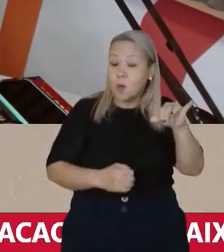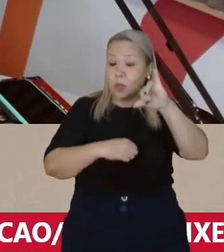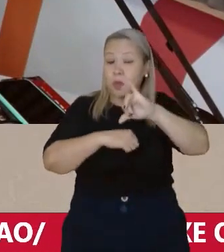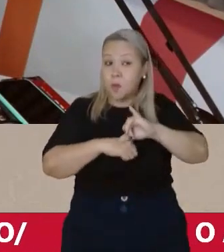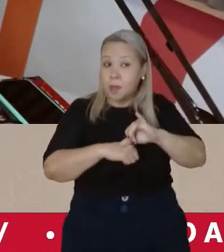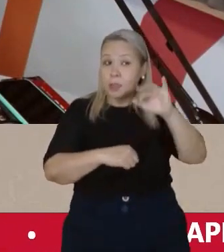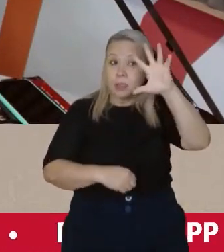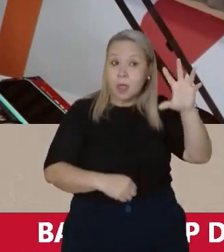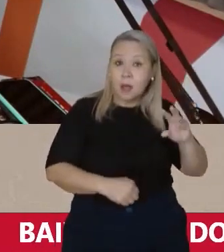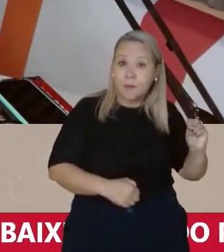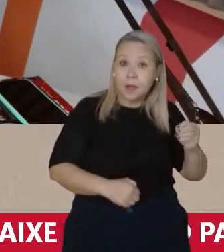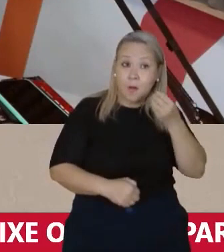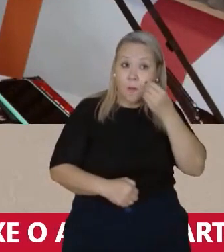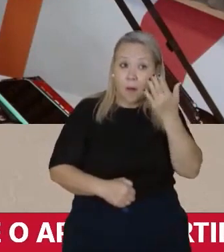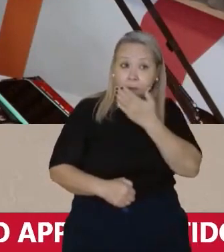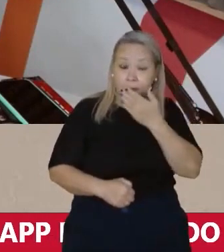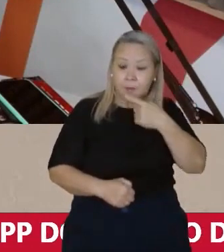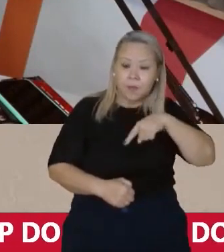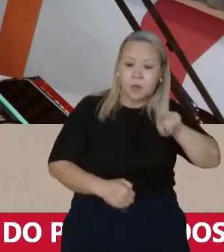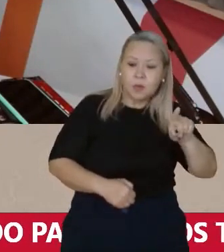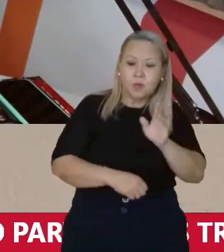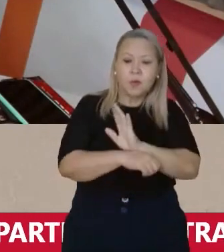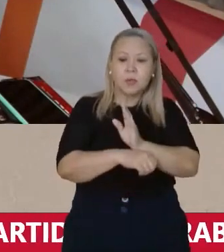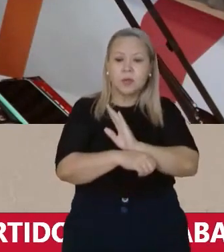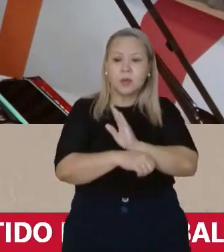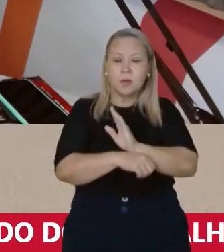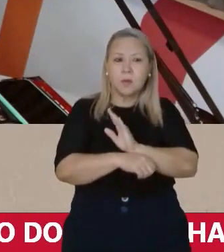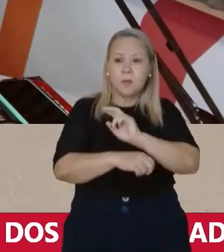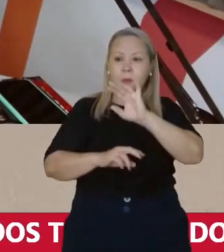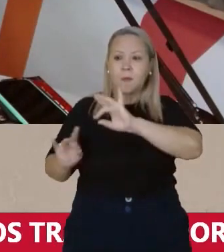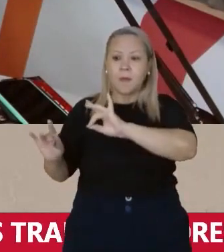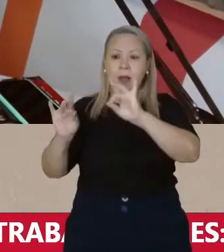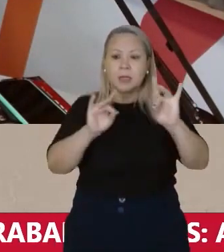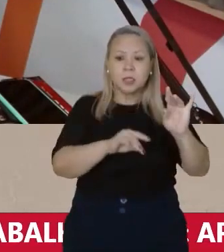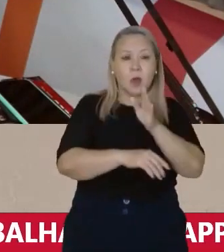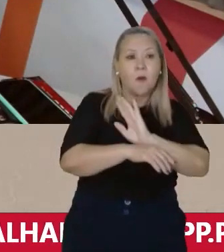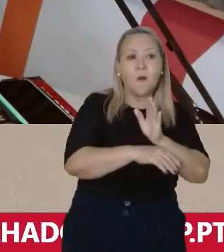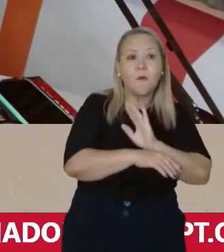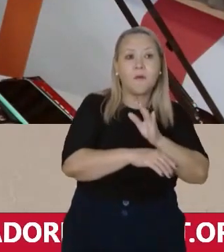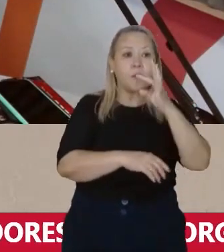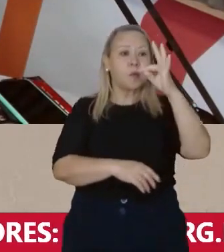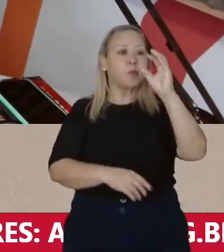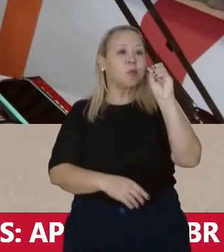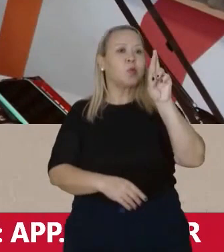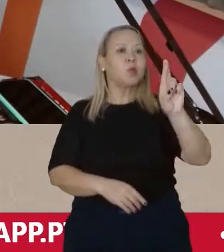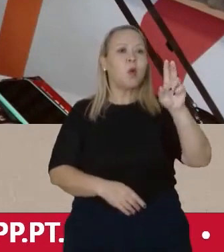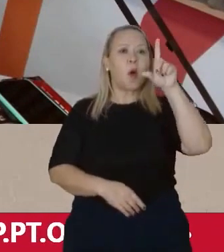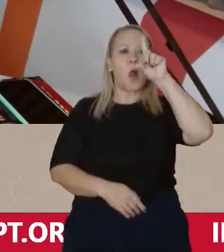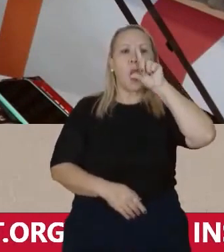provar. Todo mundo foi no cinema para assistir o filme do Thor. As meninas acharam o ator